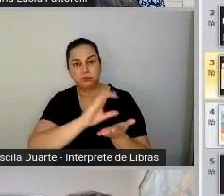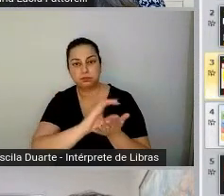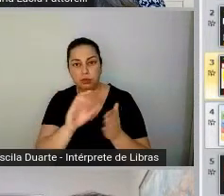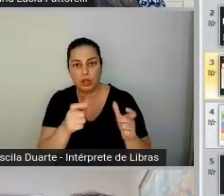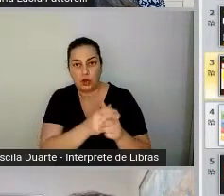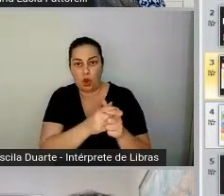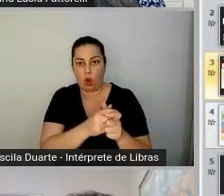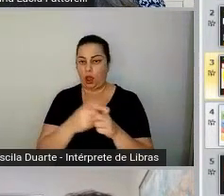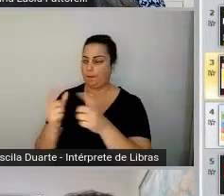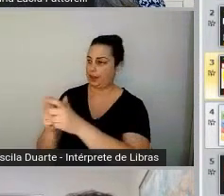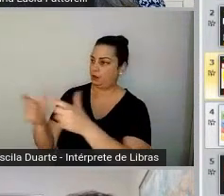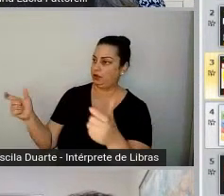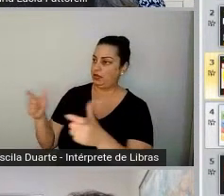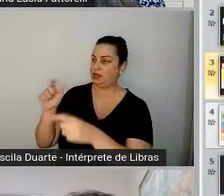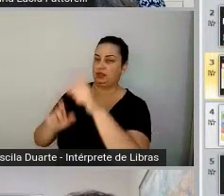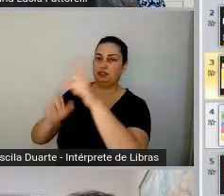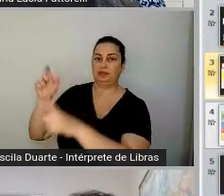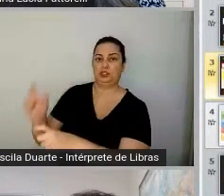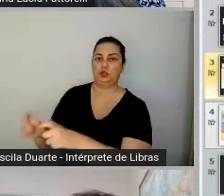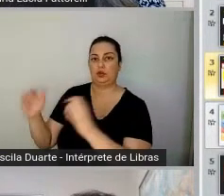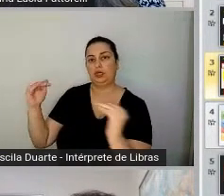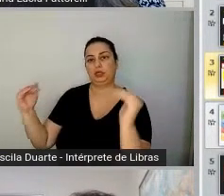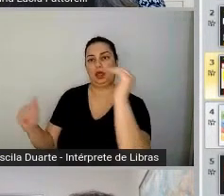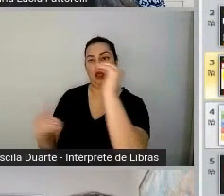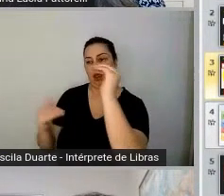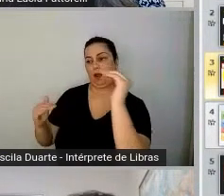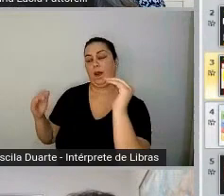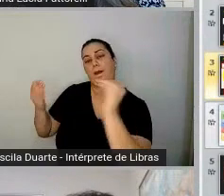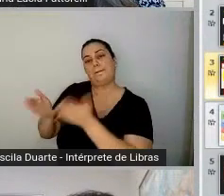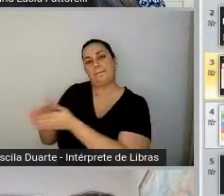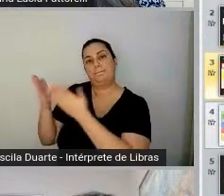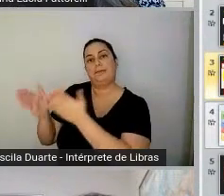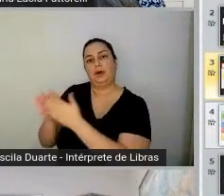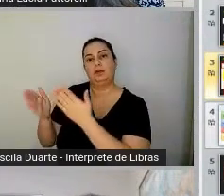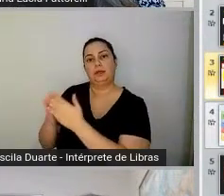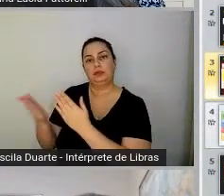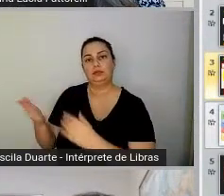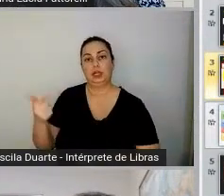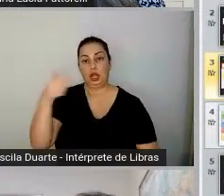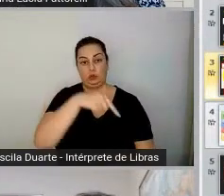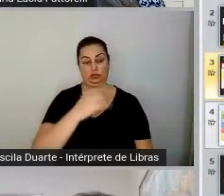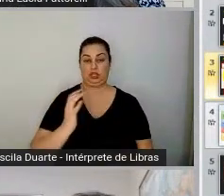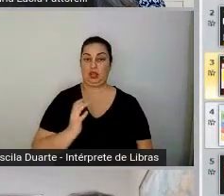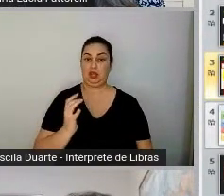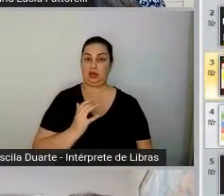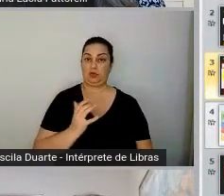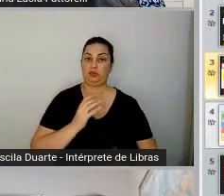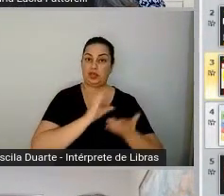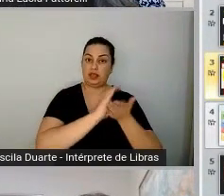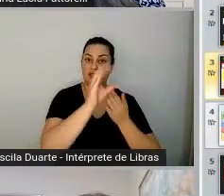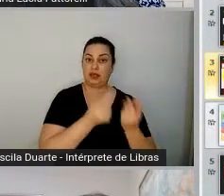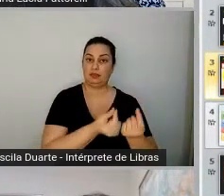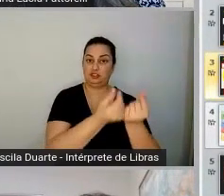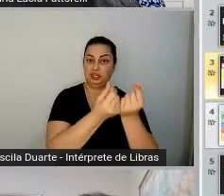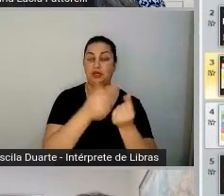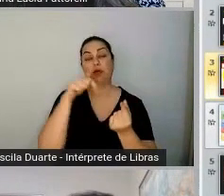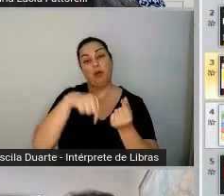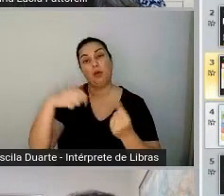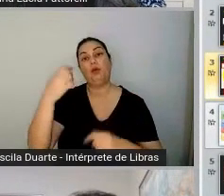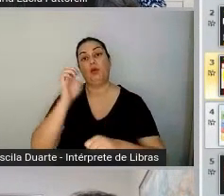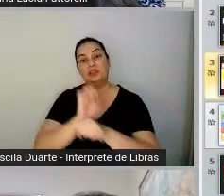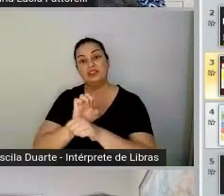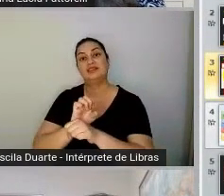para produzir riqueza para os muito ricos, que recebem dinheiro emitido para o Estado. Ou seja, enquanto os trabalhadores estão